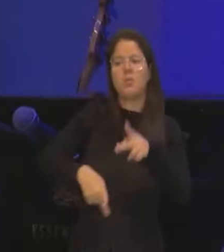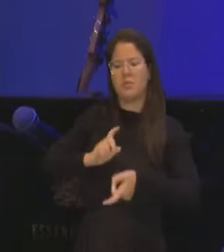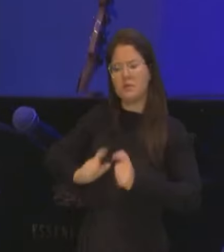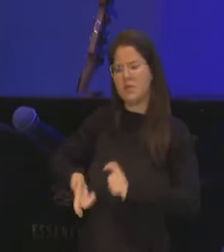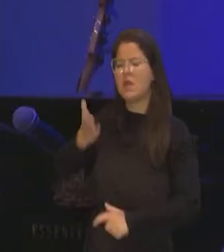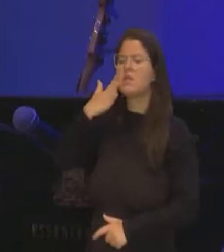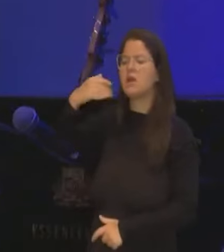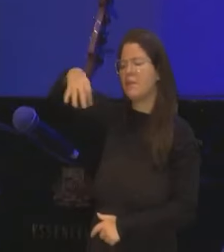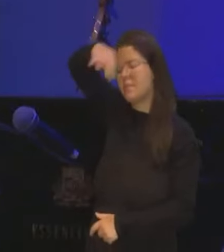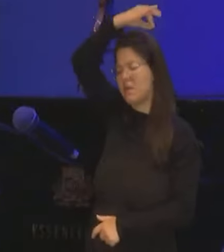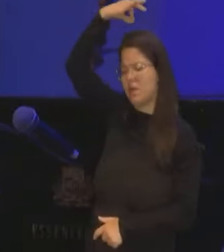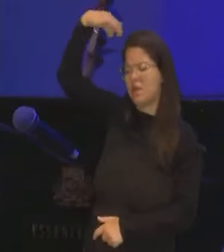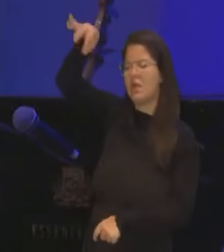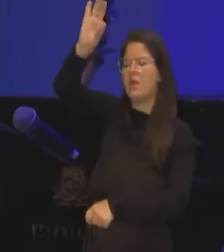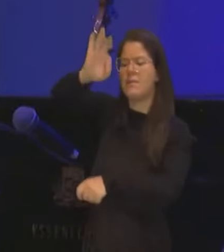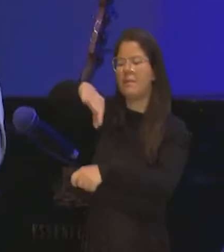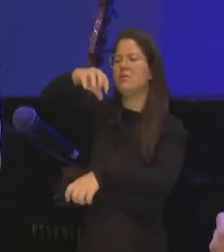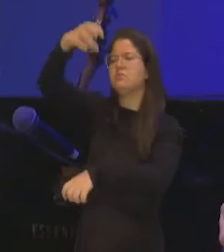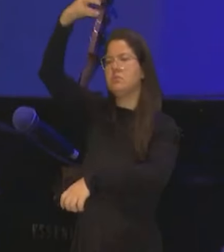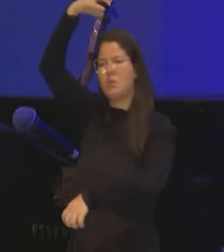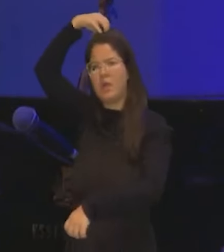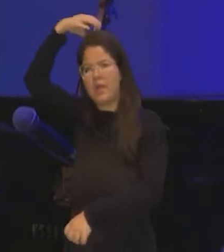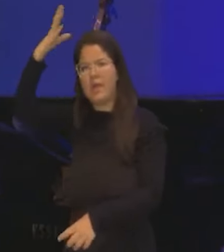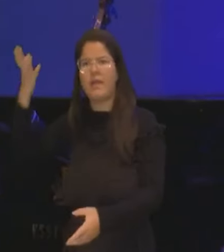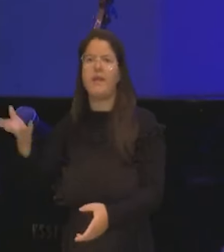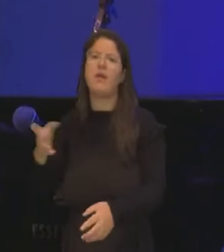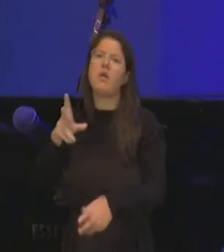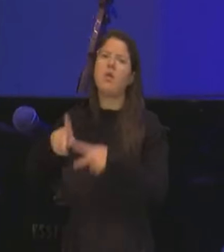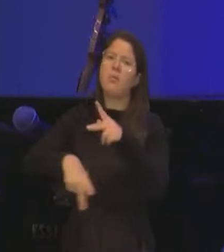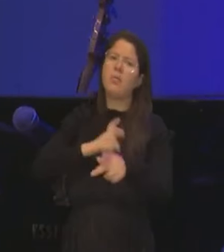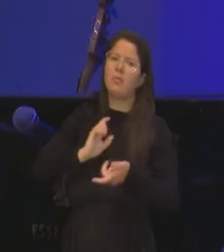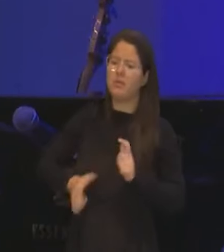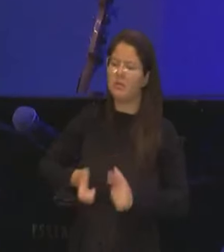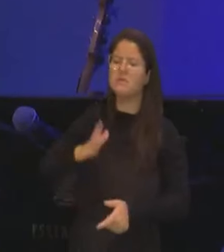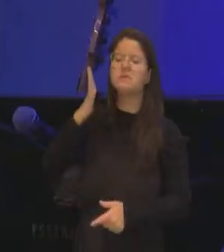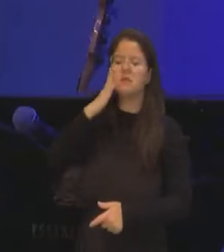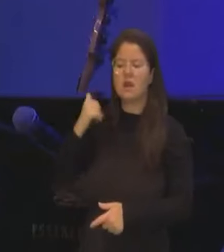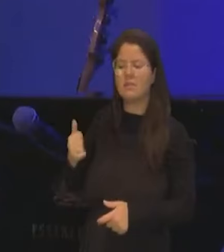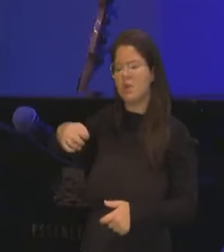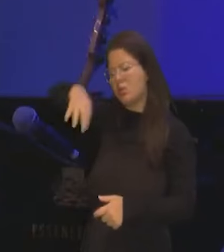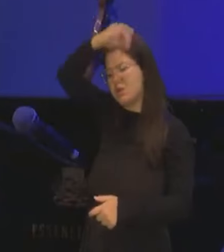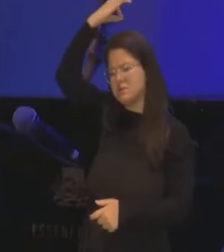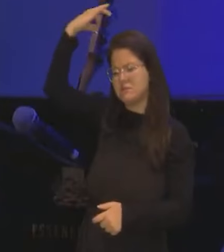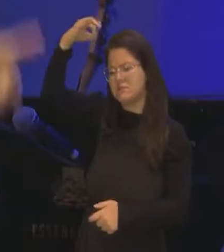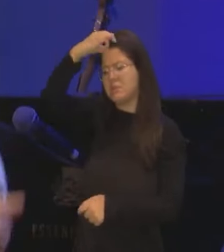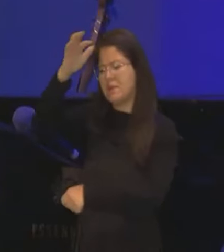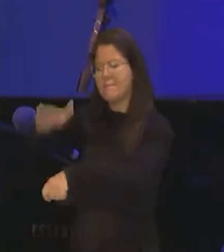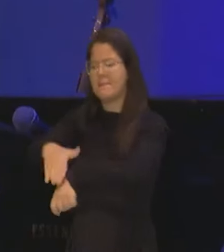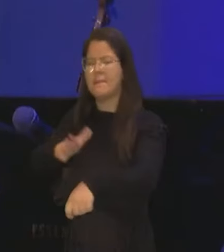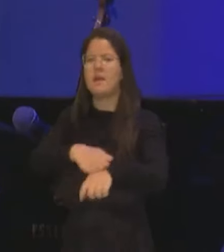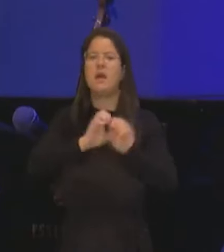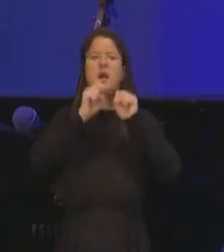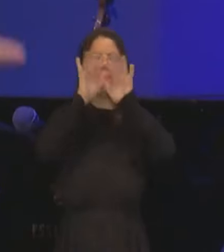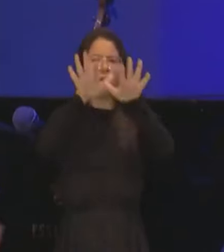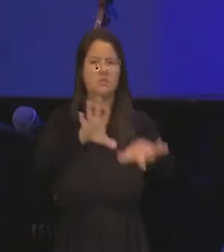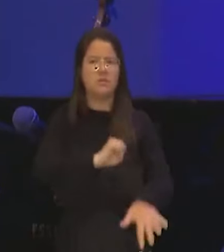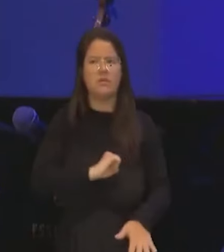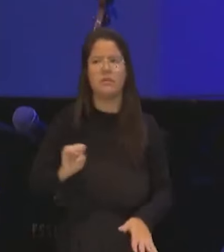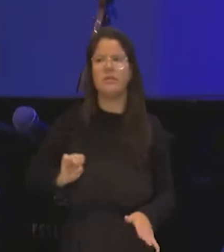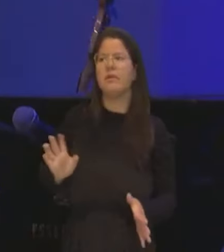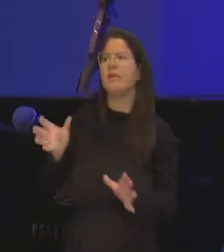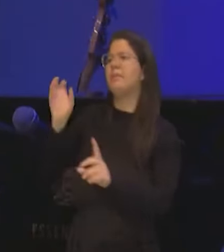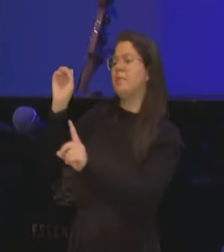Santo sobre os reis. O povo de Israel reconhecia a ação do Espírito Santo sobre os sacerdotes, sobre os